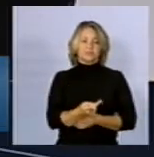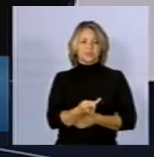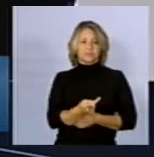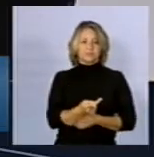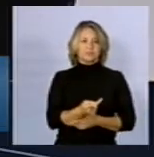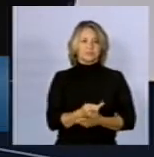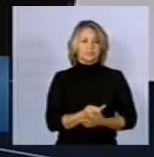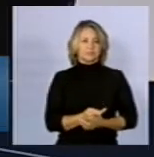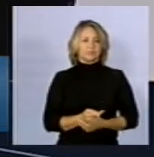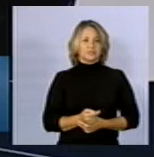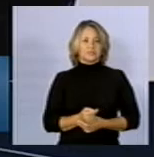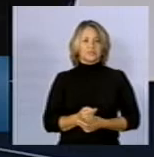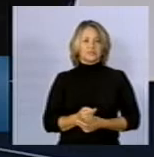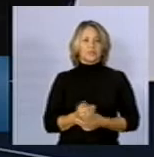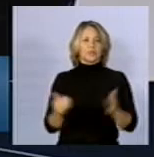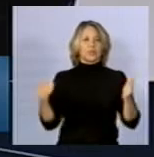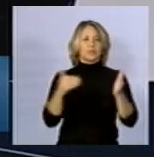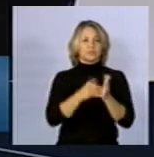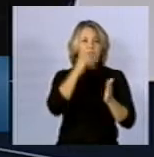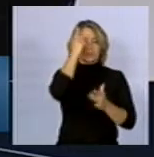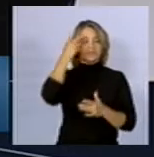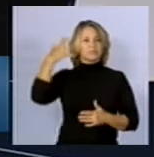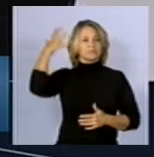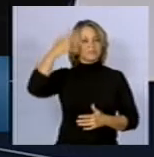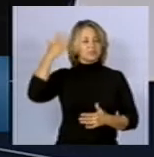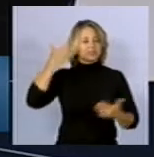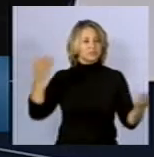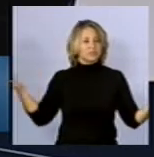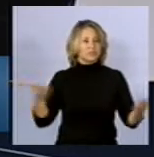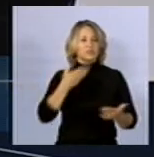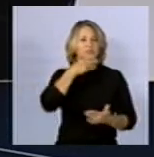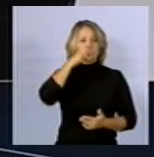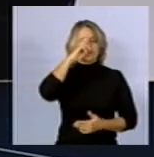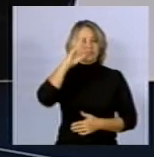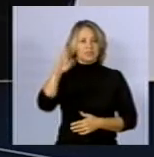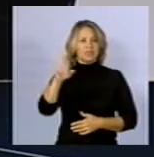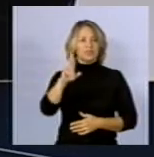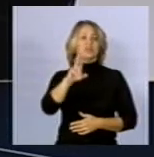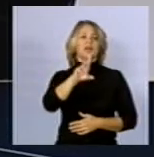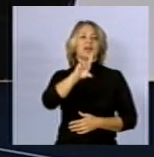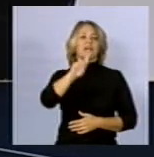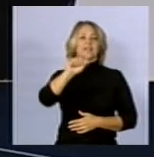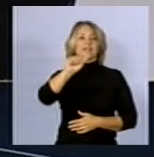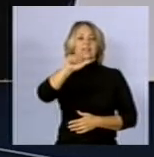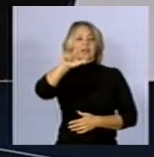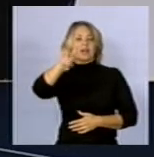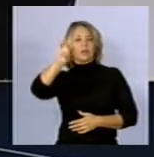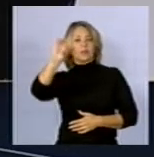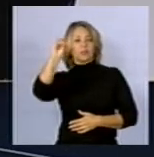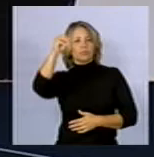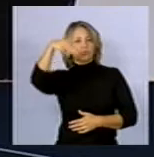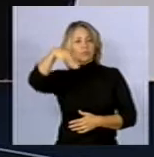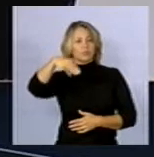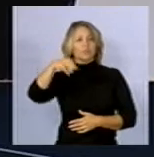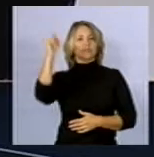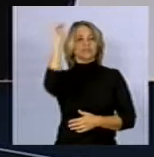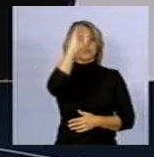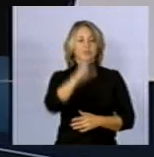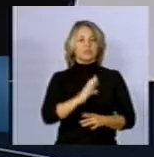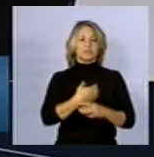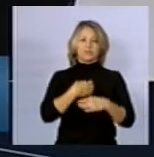ouviremos o último palestrante de hoje Dr Dalton de Oliveira camponês do Brasil engenheiro